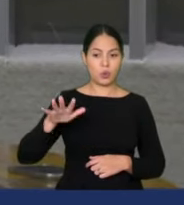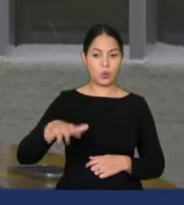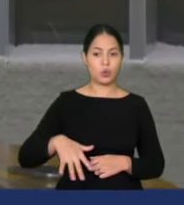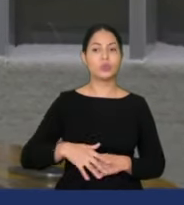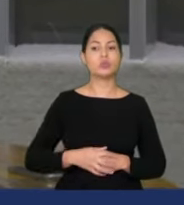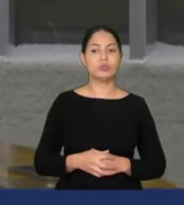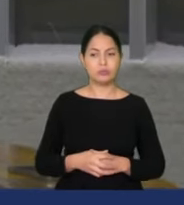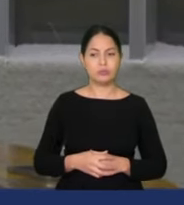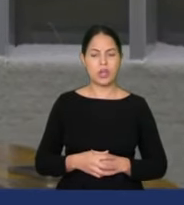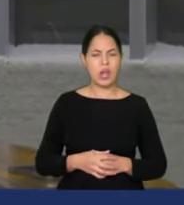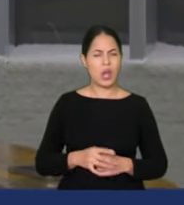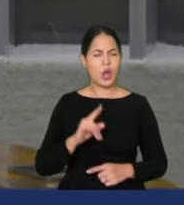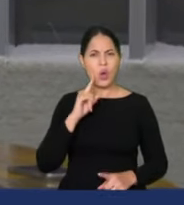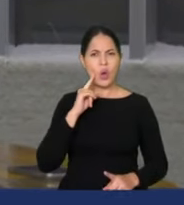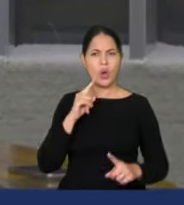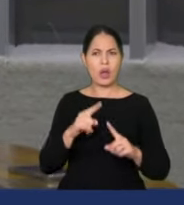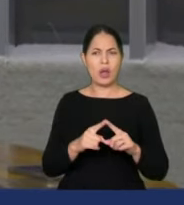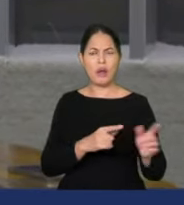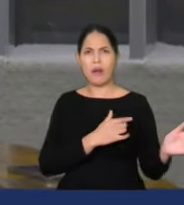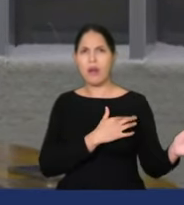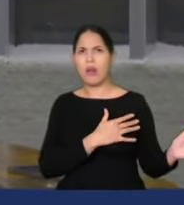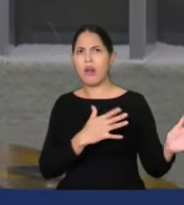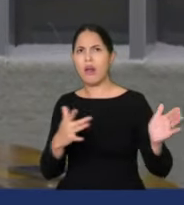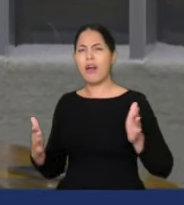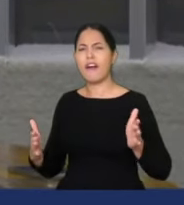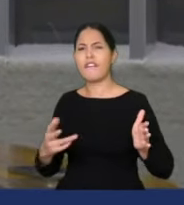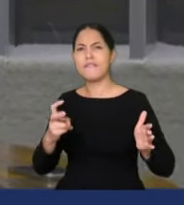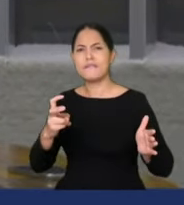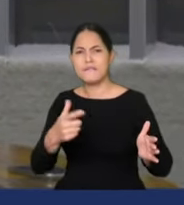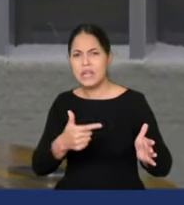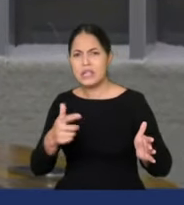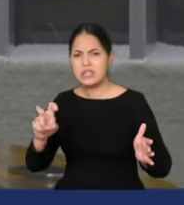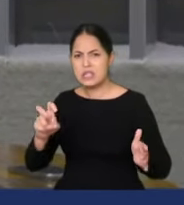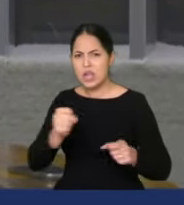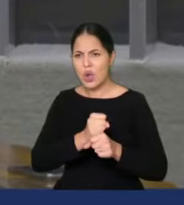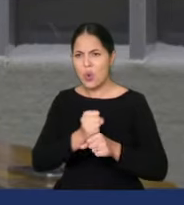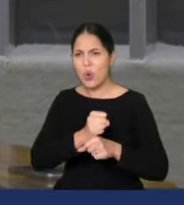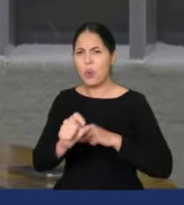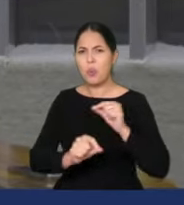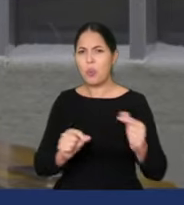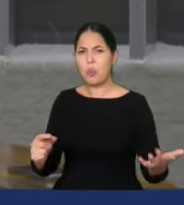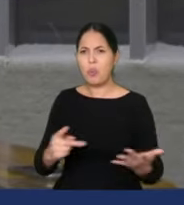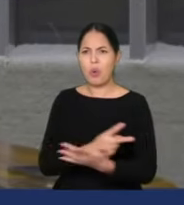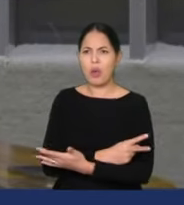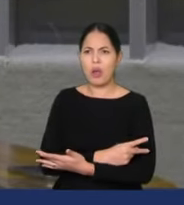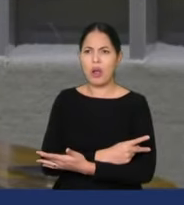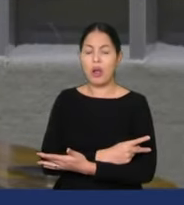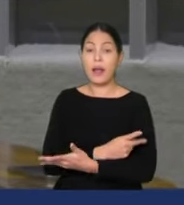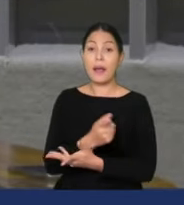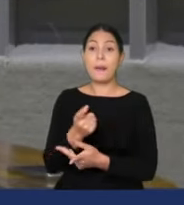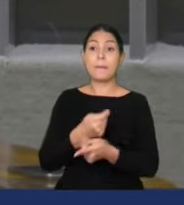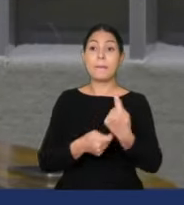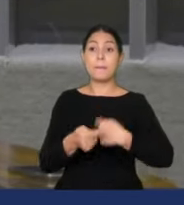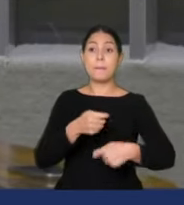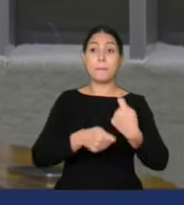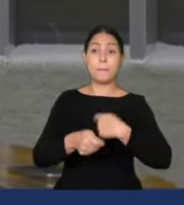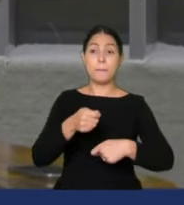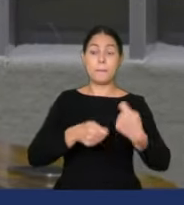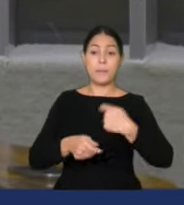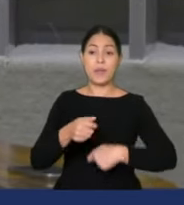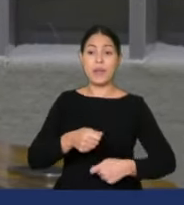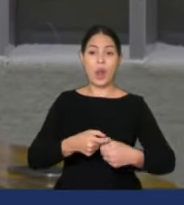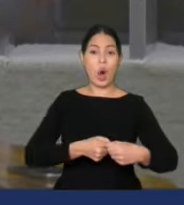investimentos. Nesses 25 anos, o que se viu é que o mercado realiza